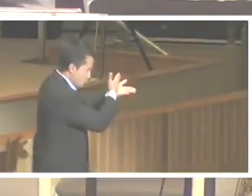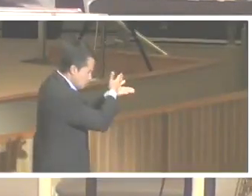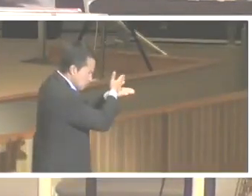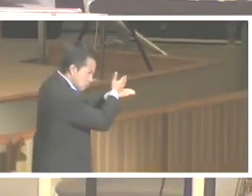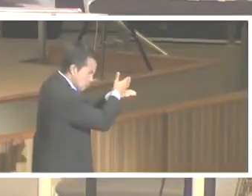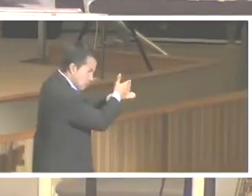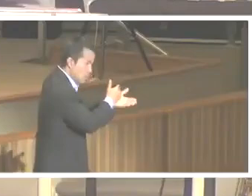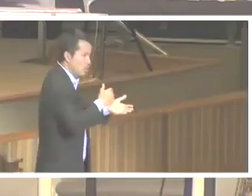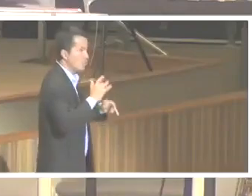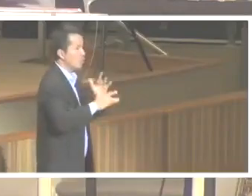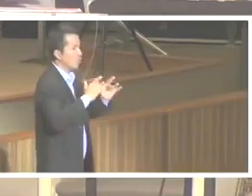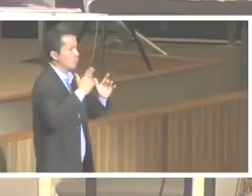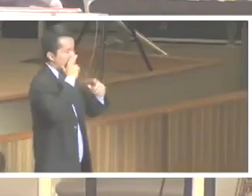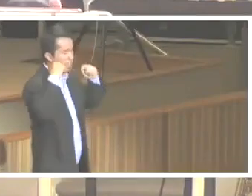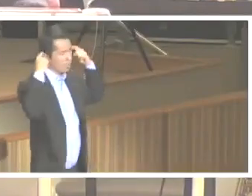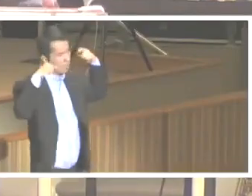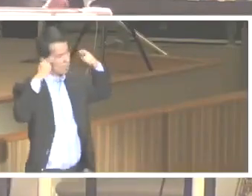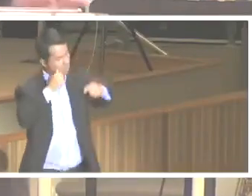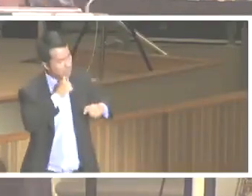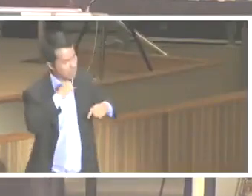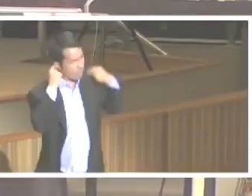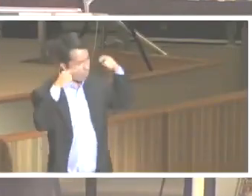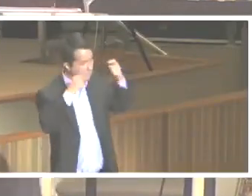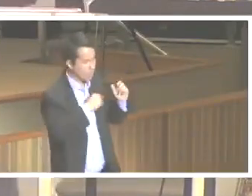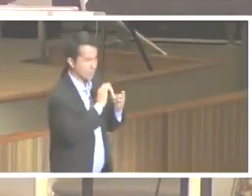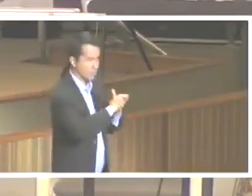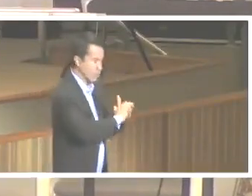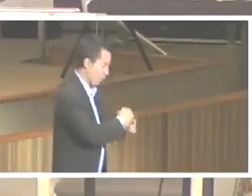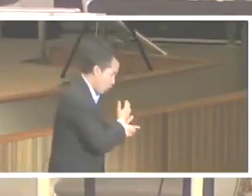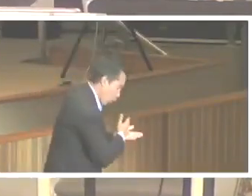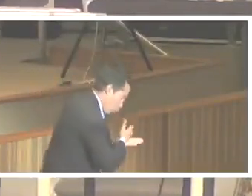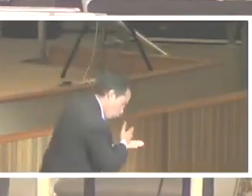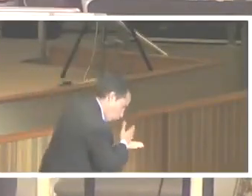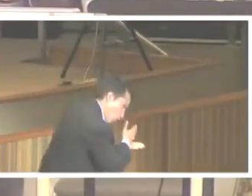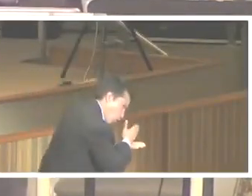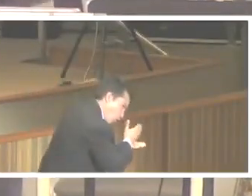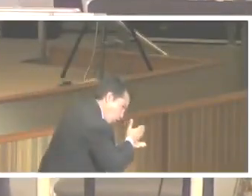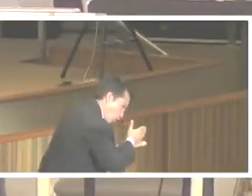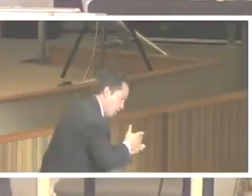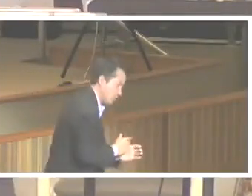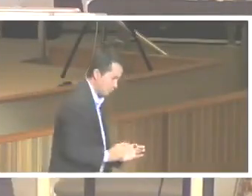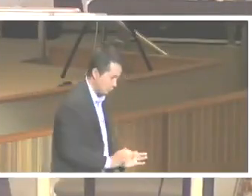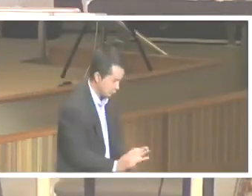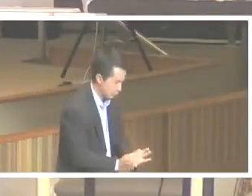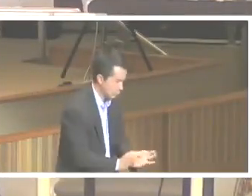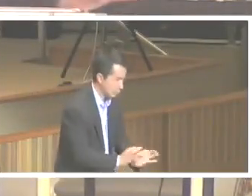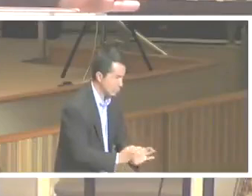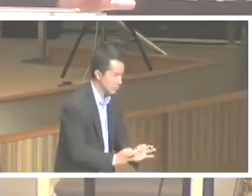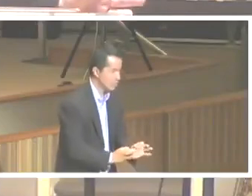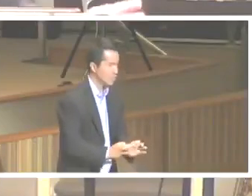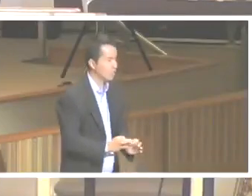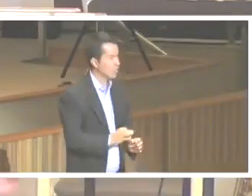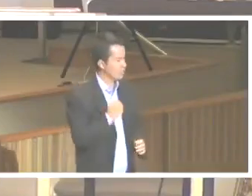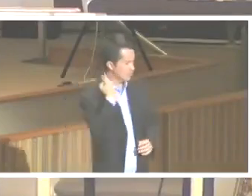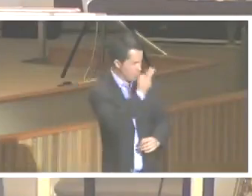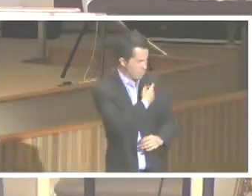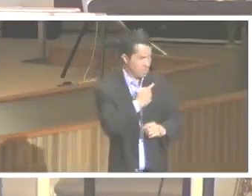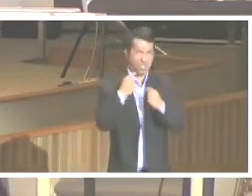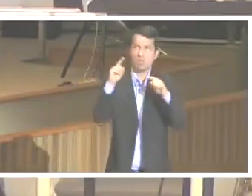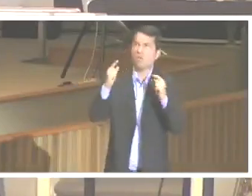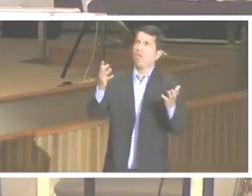né minha vida está toda organizada tudo arrumadinho só vai bagunçar a minha vida toda